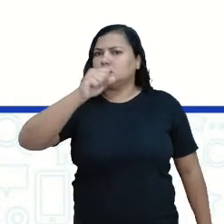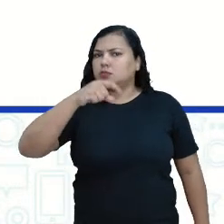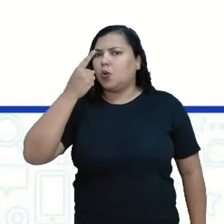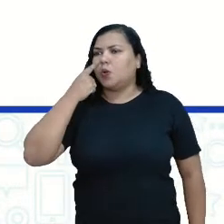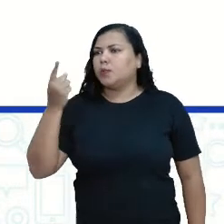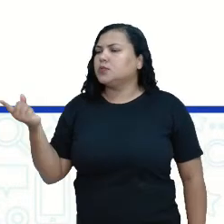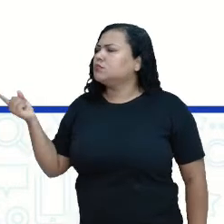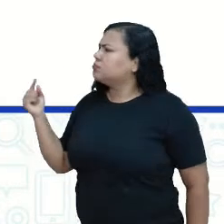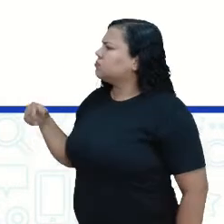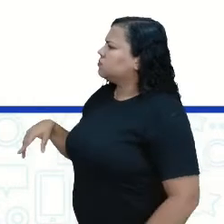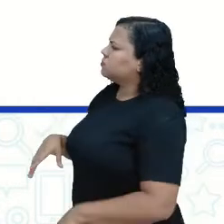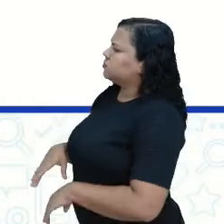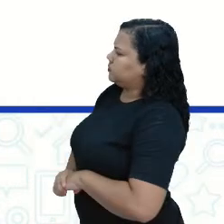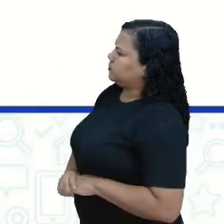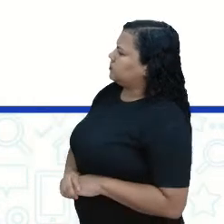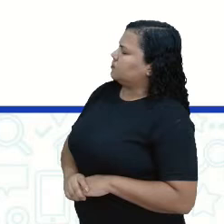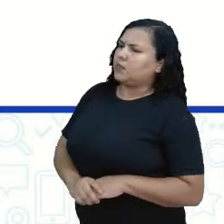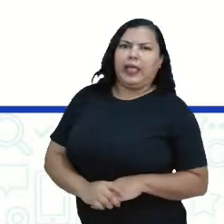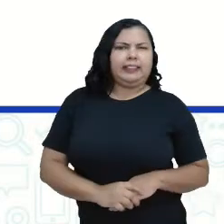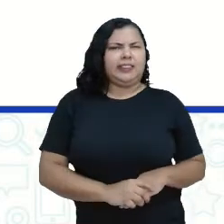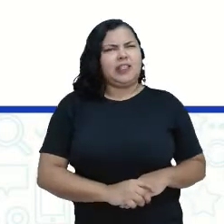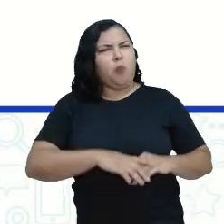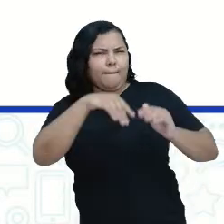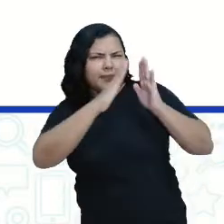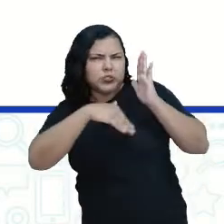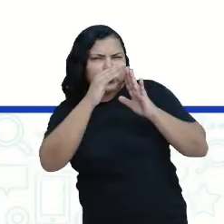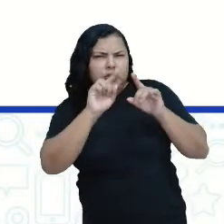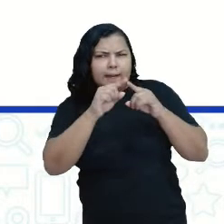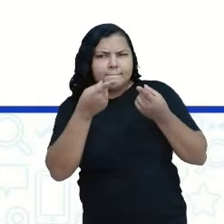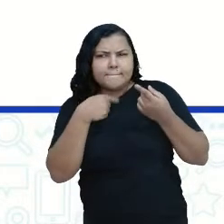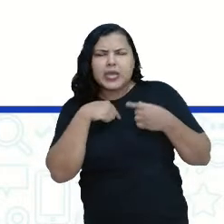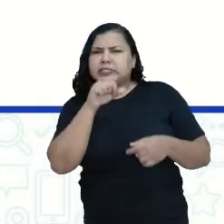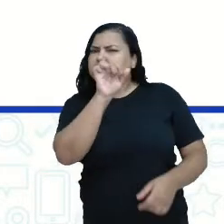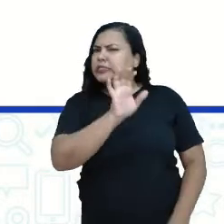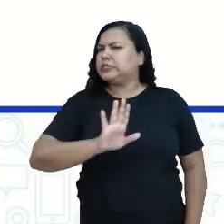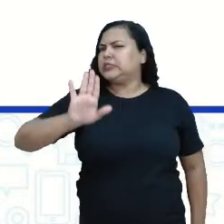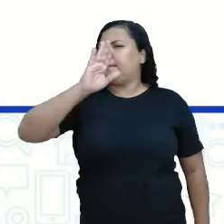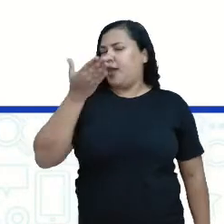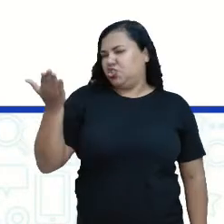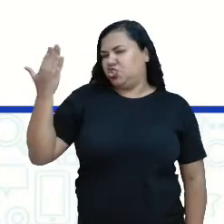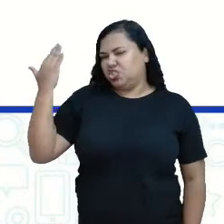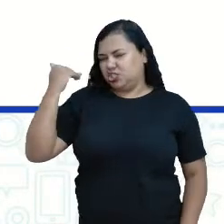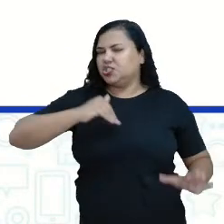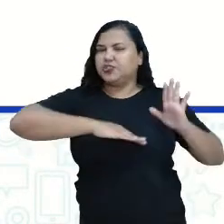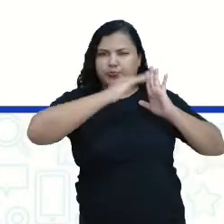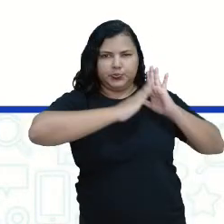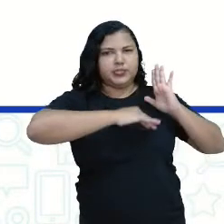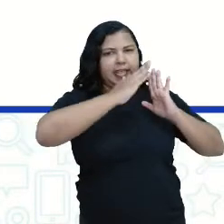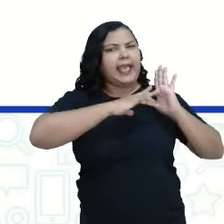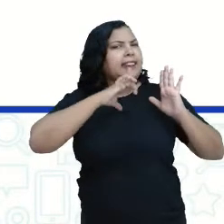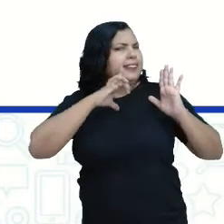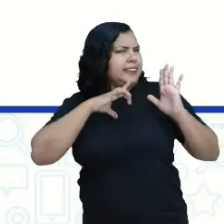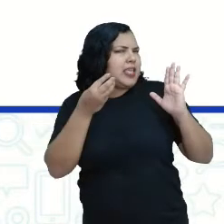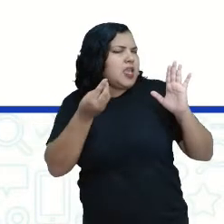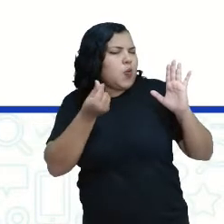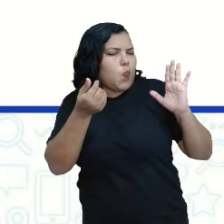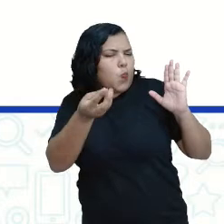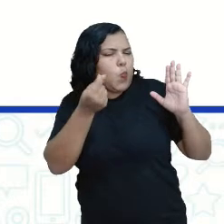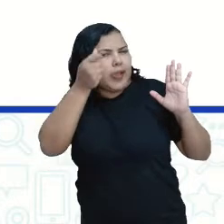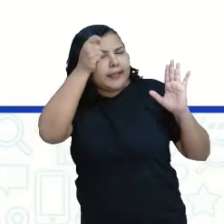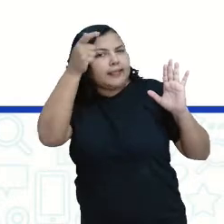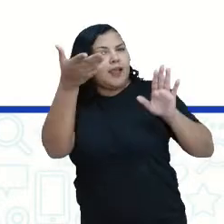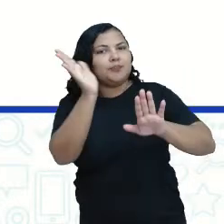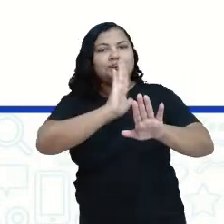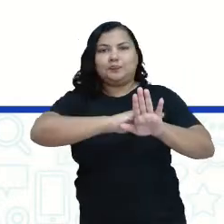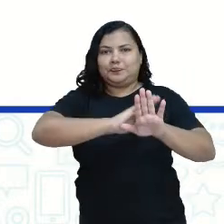gente observa assim, a gente vê um quadro, mas todos esses quadros, né, que são pintados, né, eles têm uma ideia por